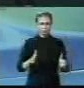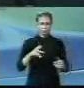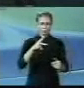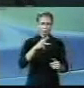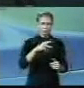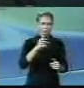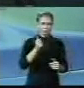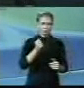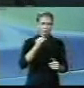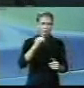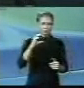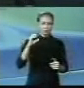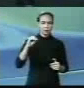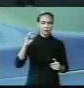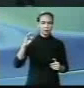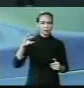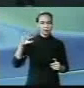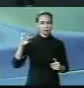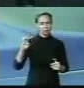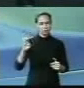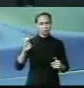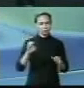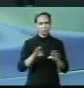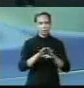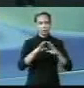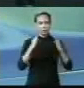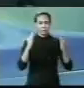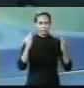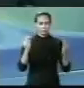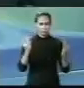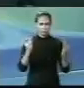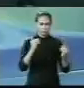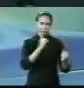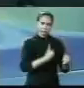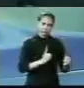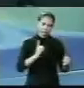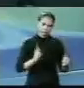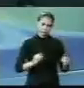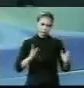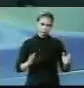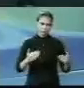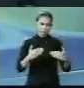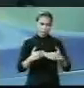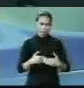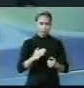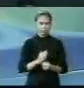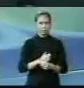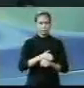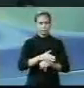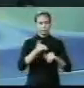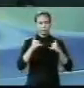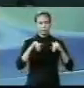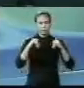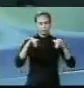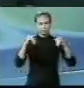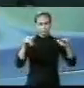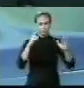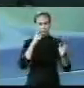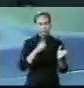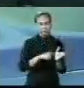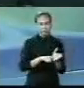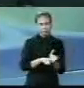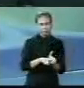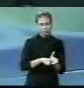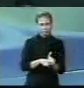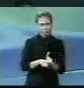abre literalmente cada pacote que passa pela rede e verifica se aquele pacote é um pacote, digamos,